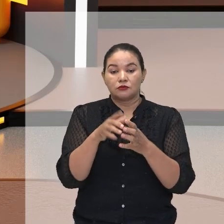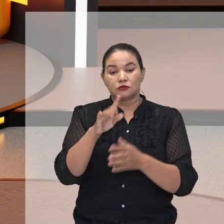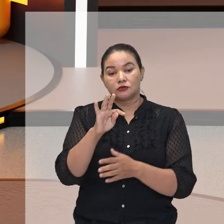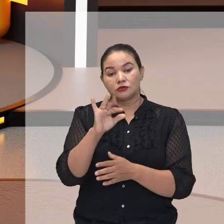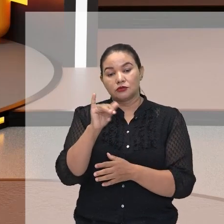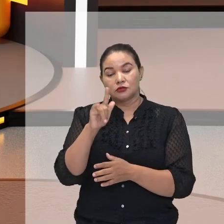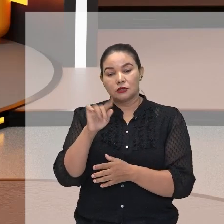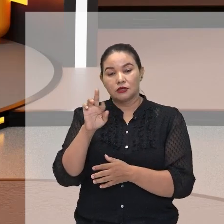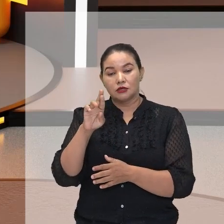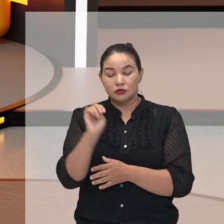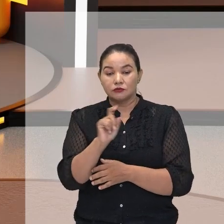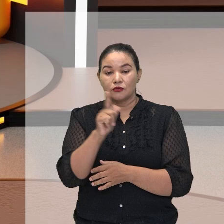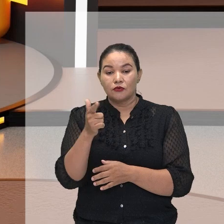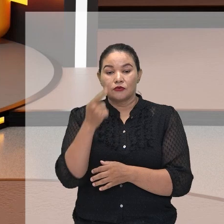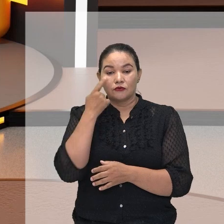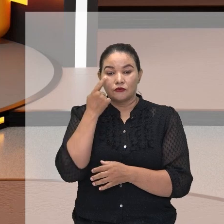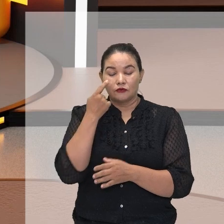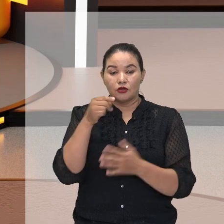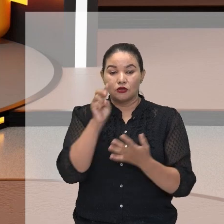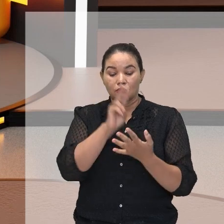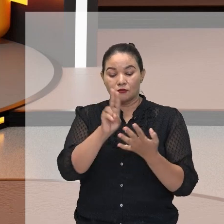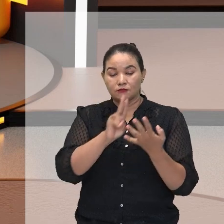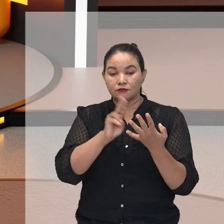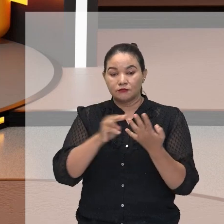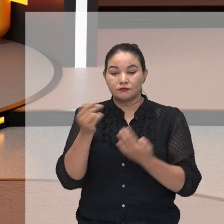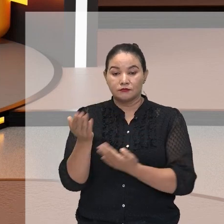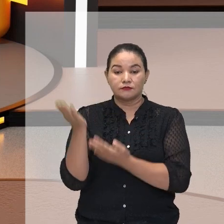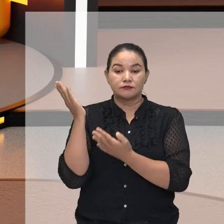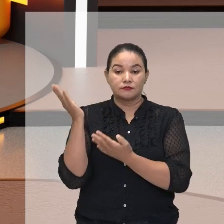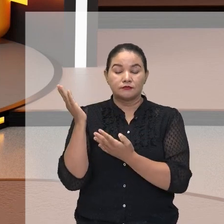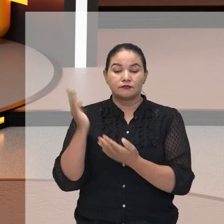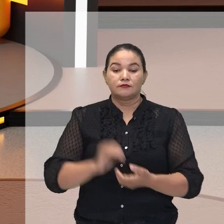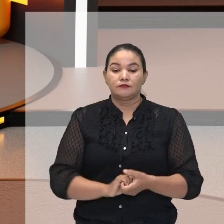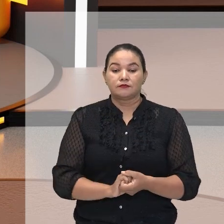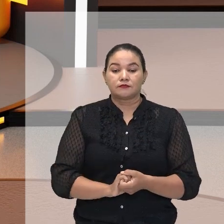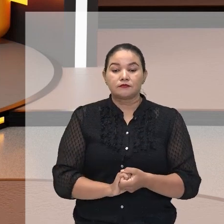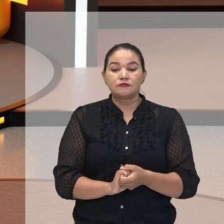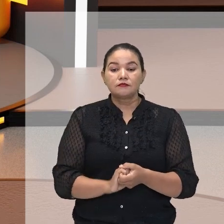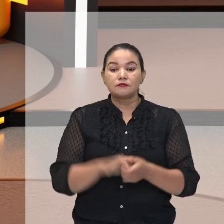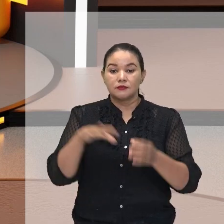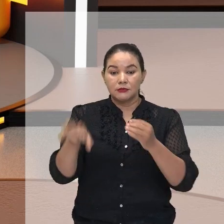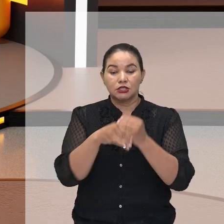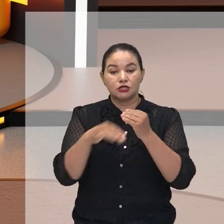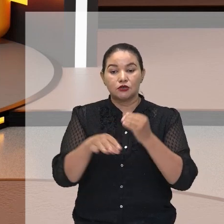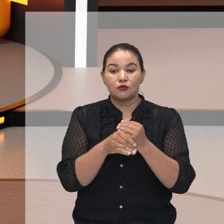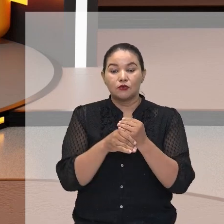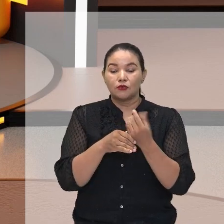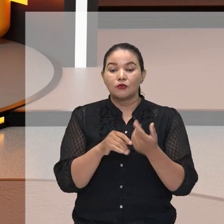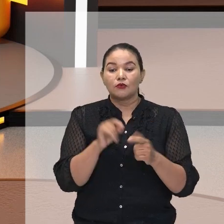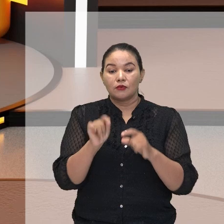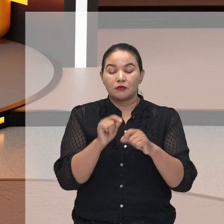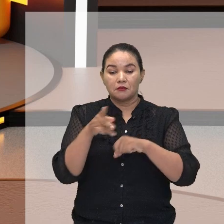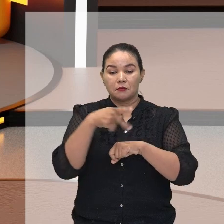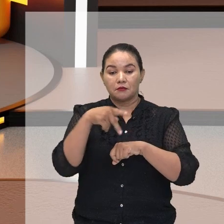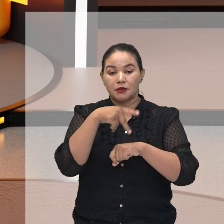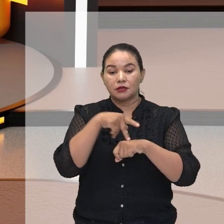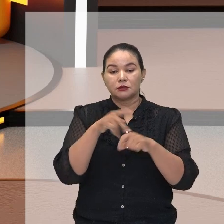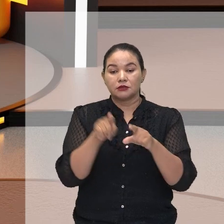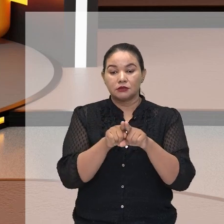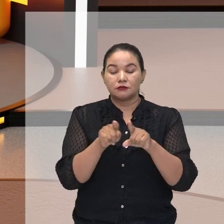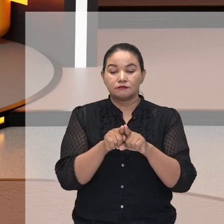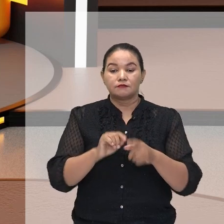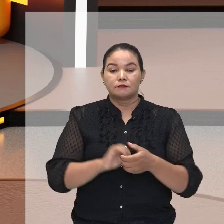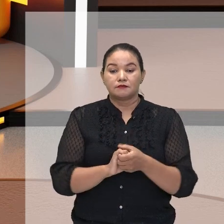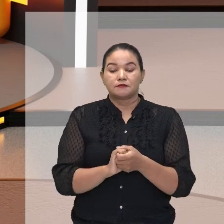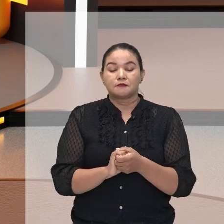a Indonésia, com a Malásia e também com as Filipinas, além de posteriormente vir Taiwan,